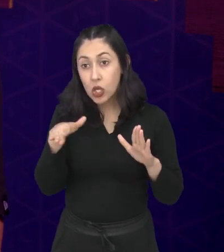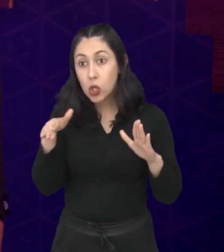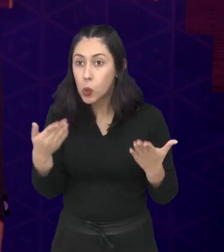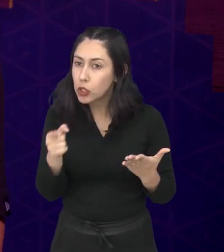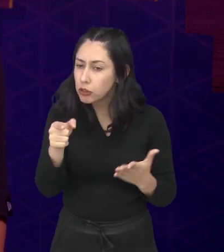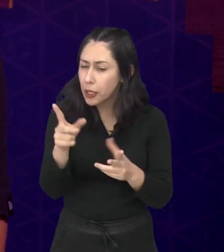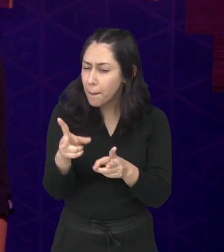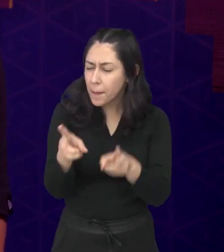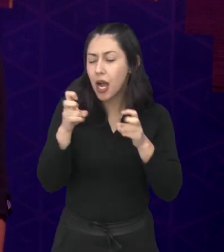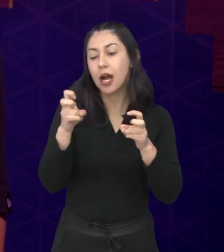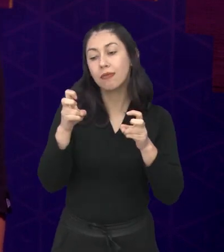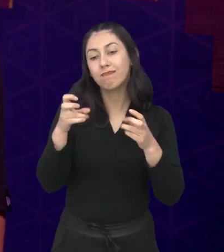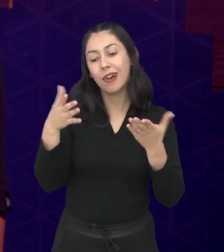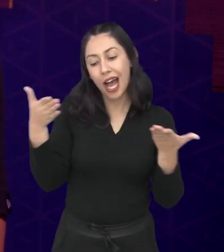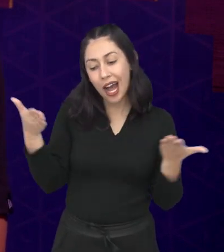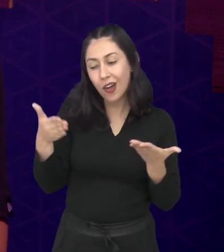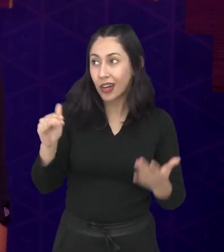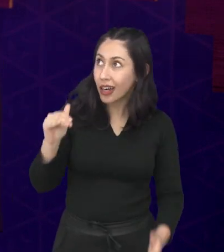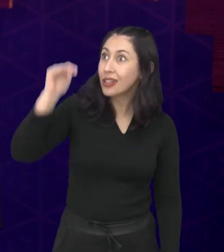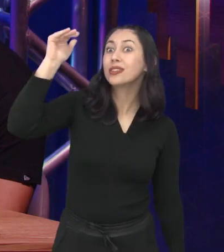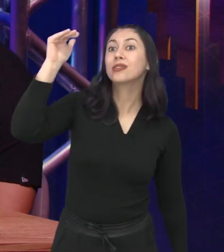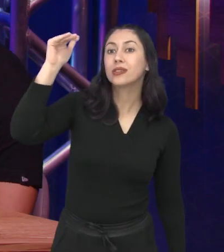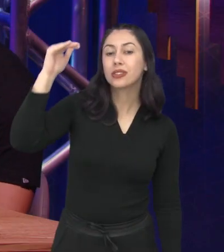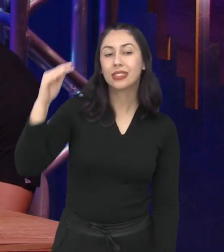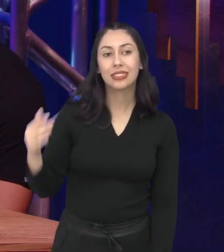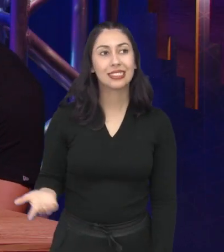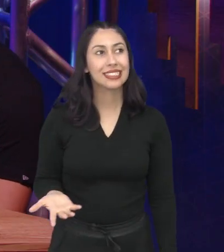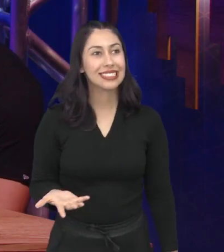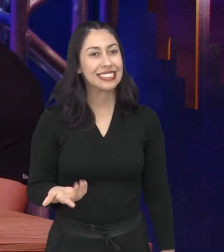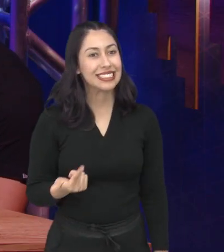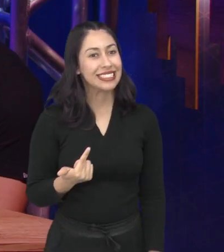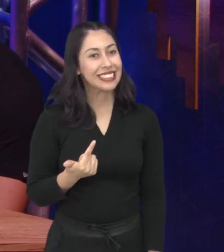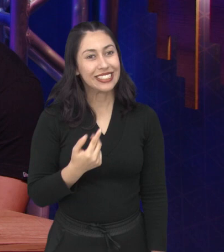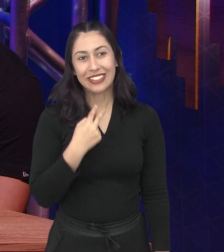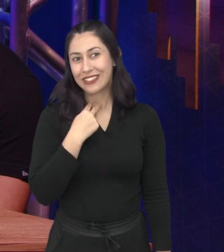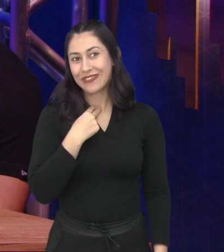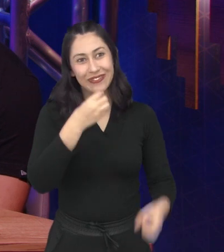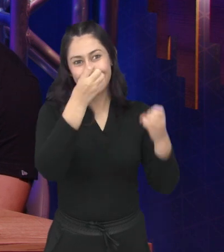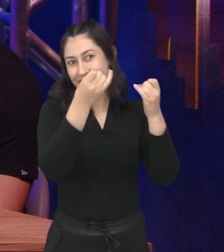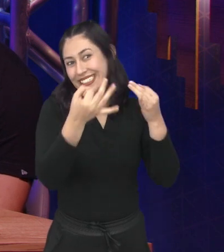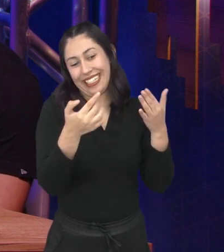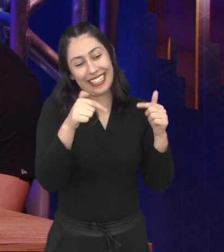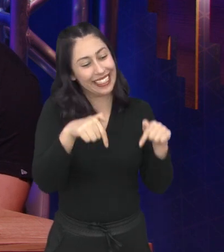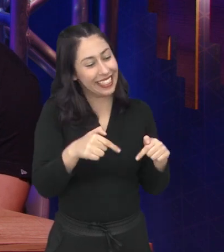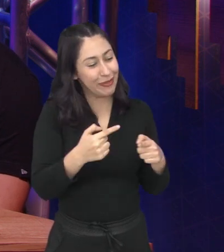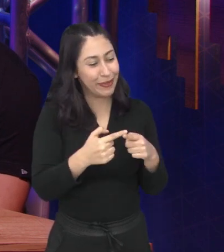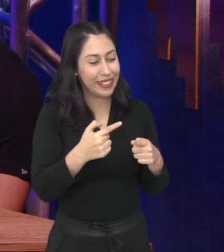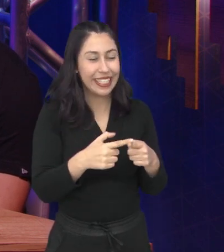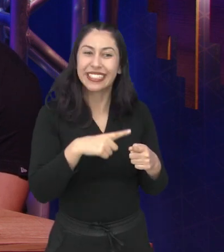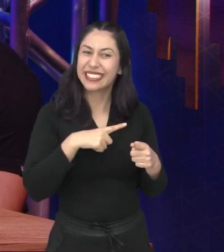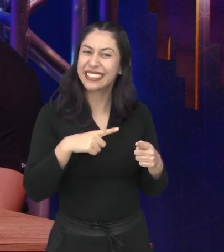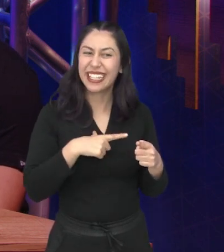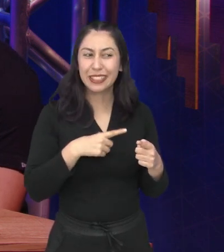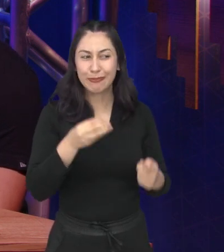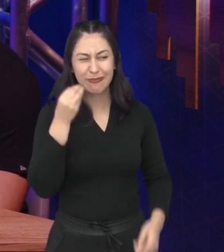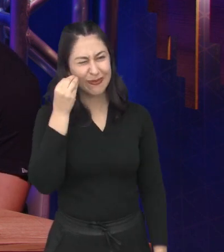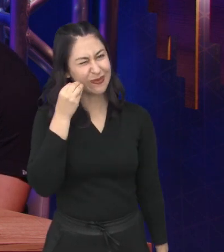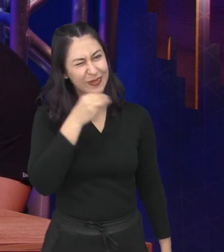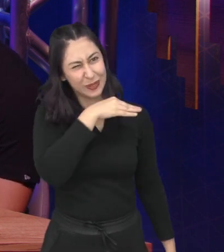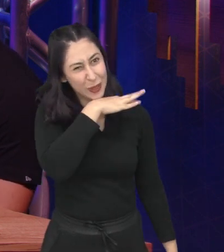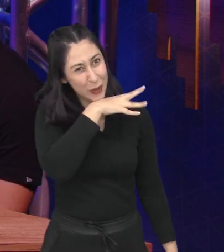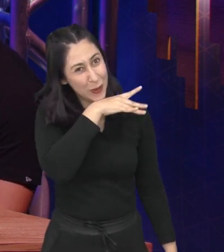percebeu que você tinha virado adulta? Eu acho que não dá pra contar essa história que não pode ser porque